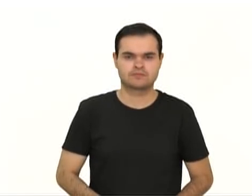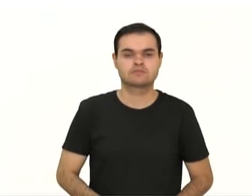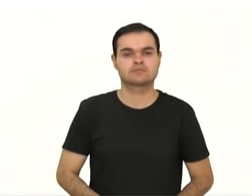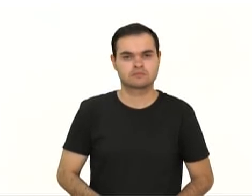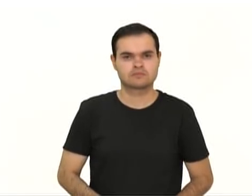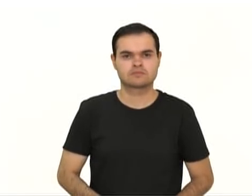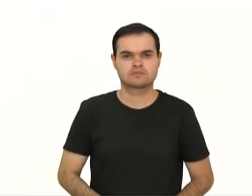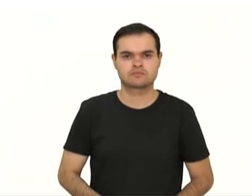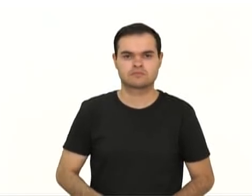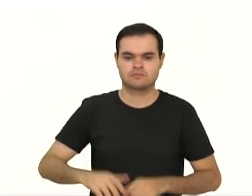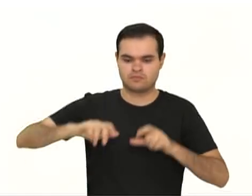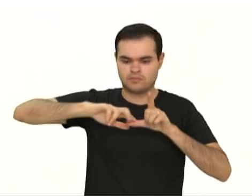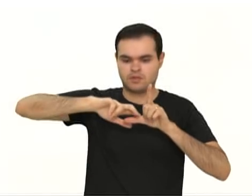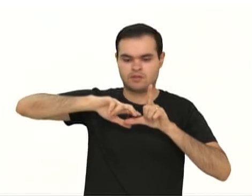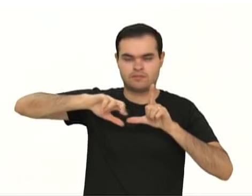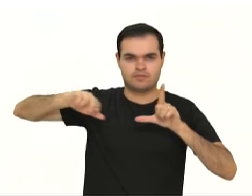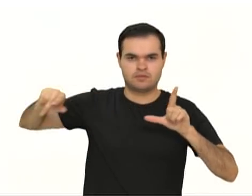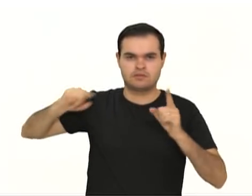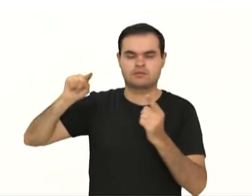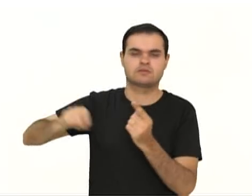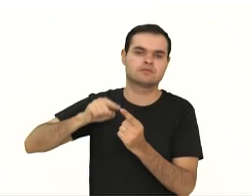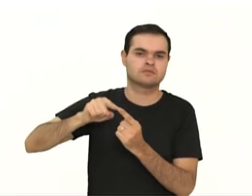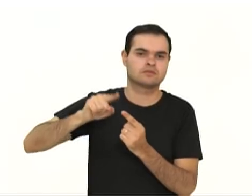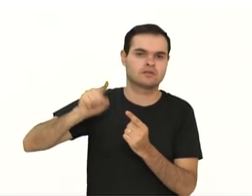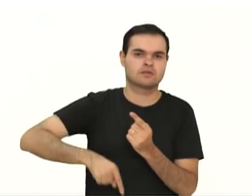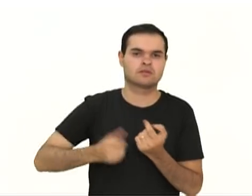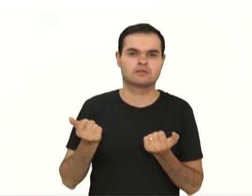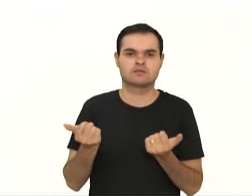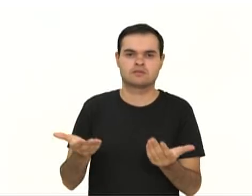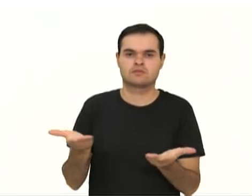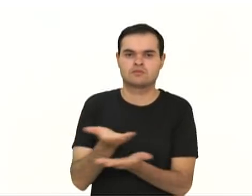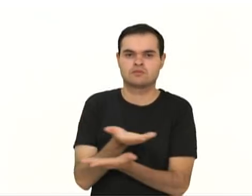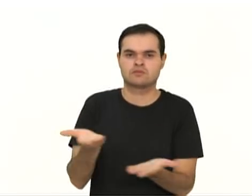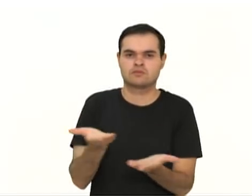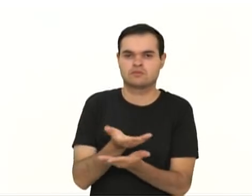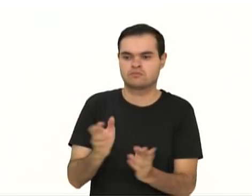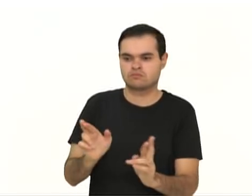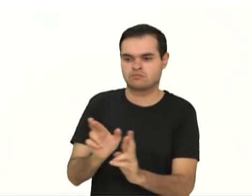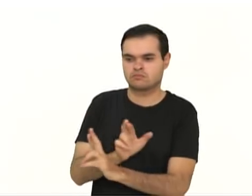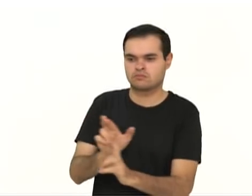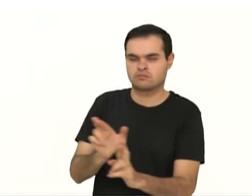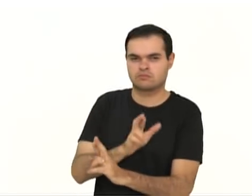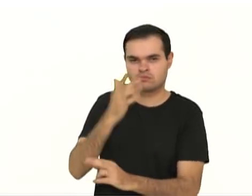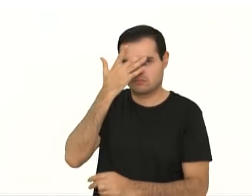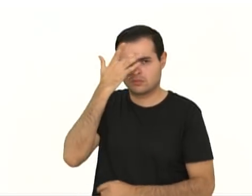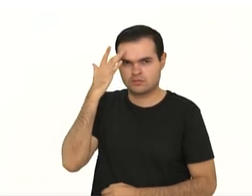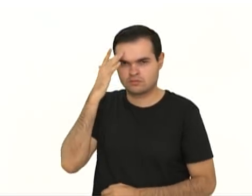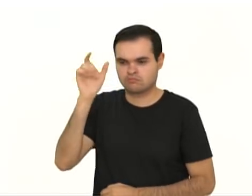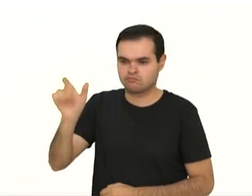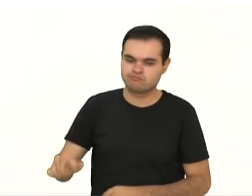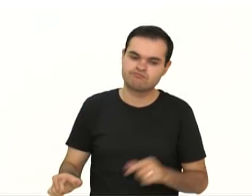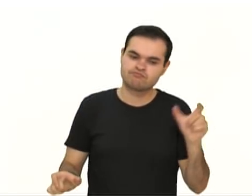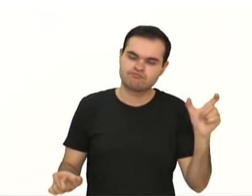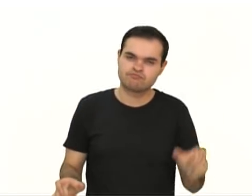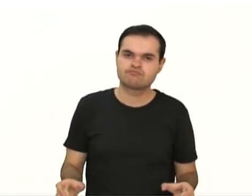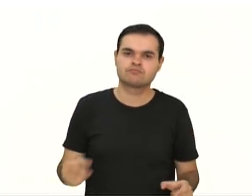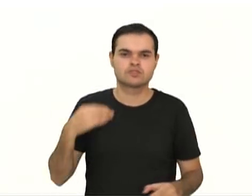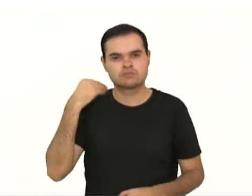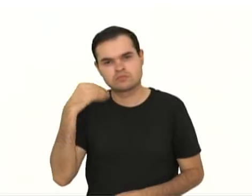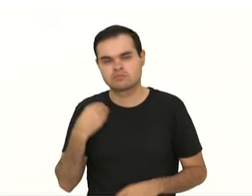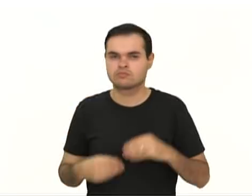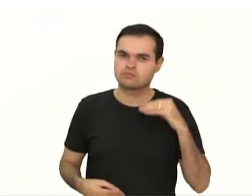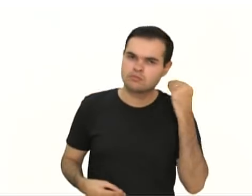A finalidade das mídias é proporcionar a interação entre pessoas, compartilhamento de